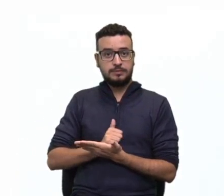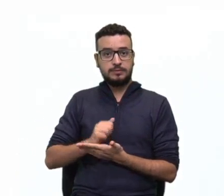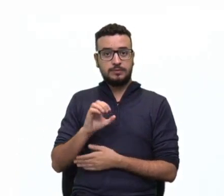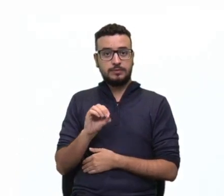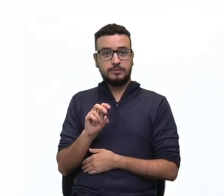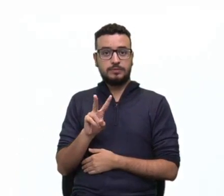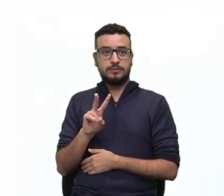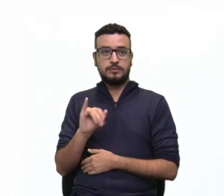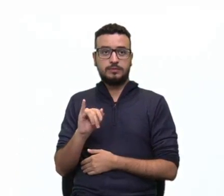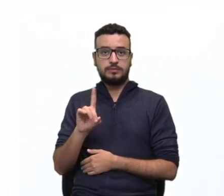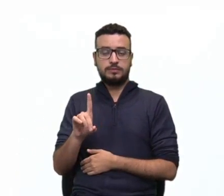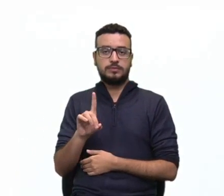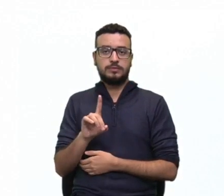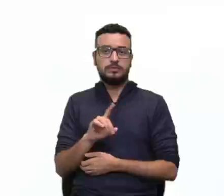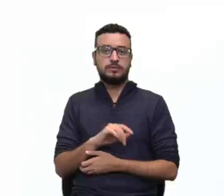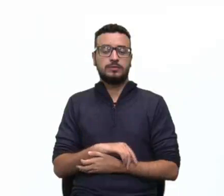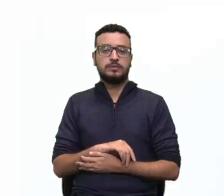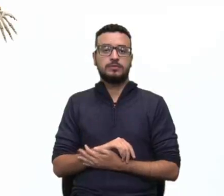movimento.